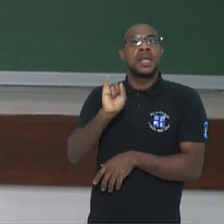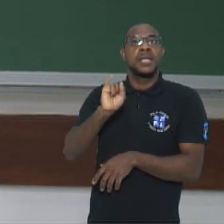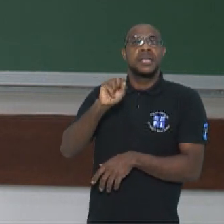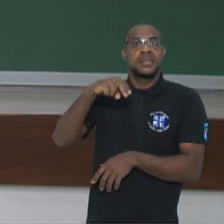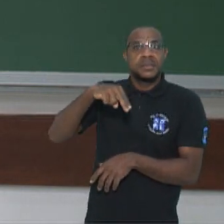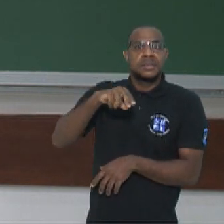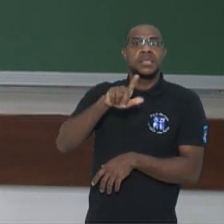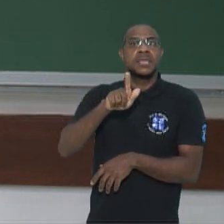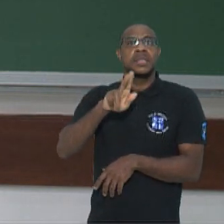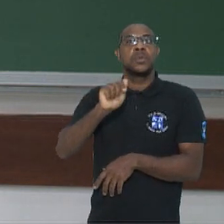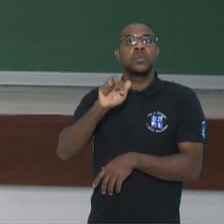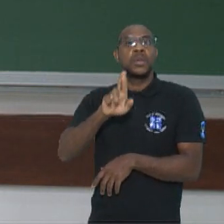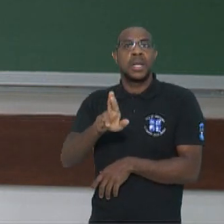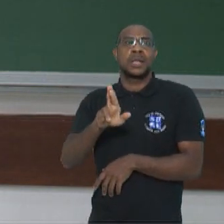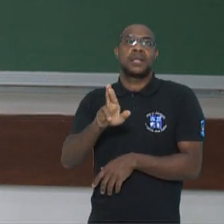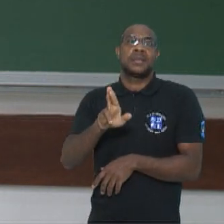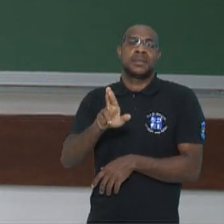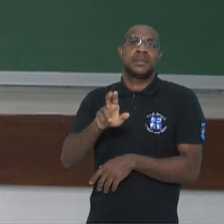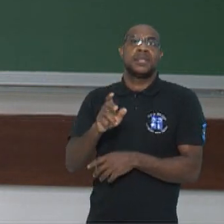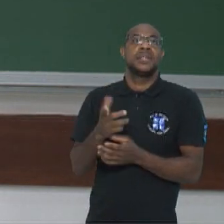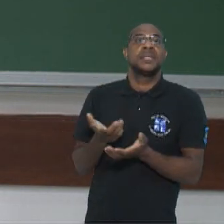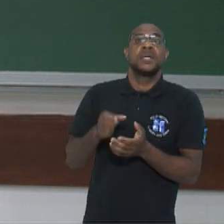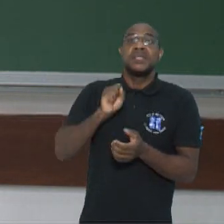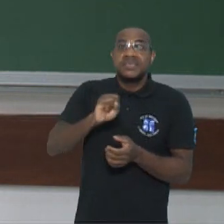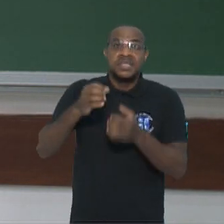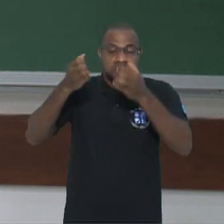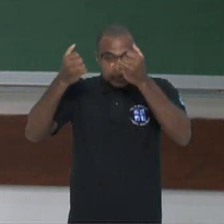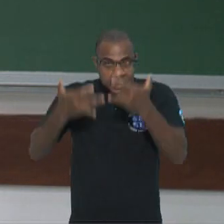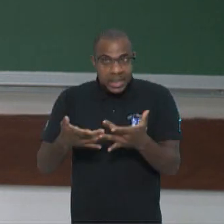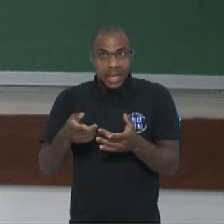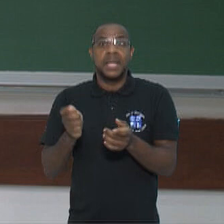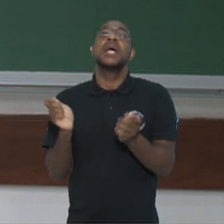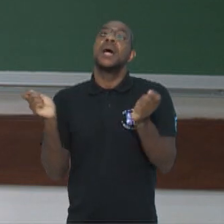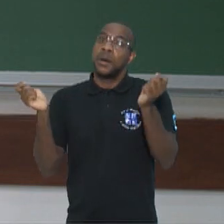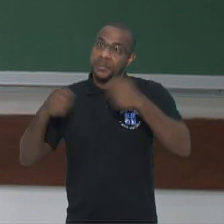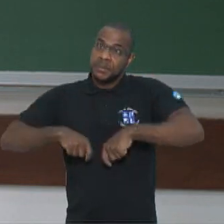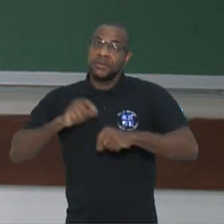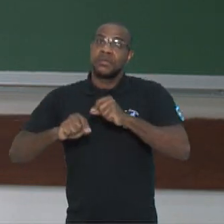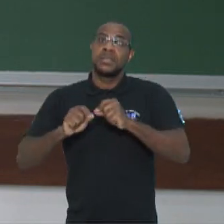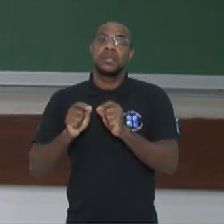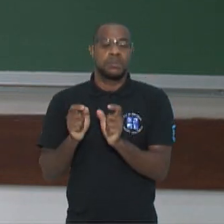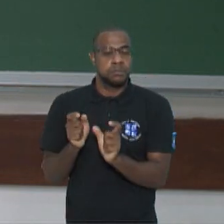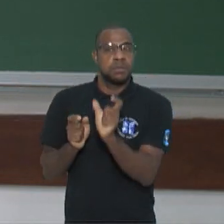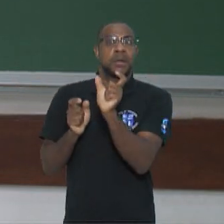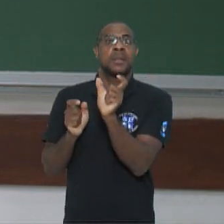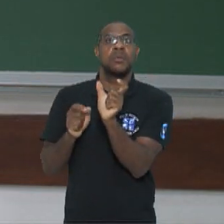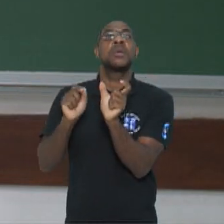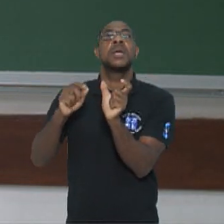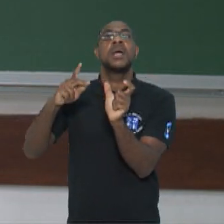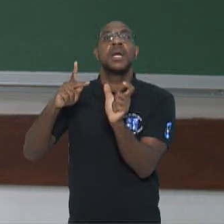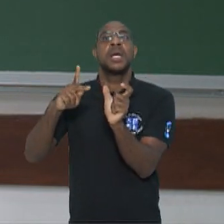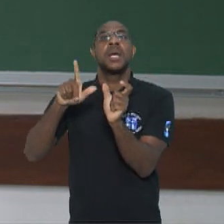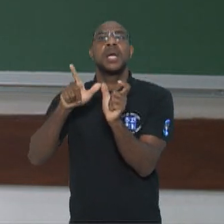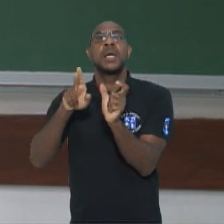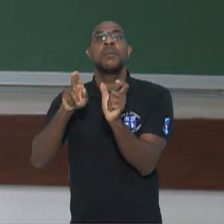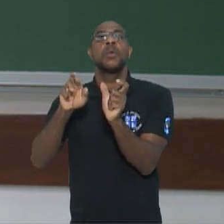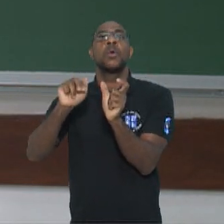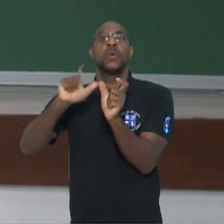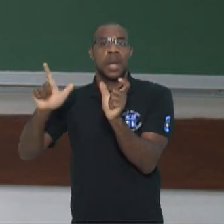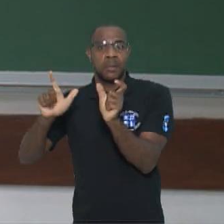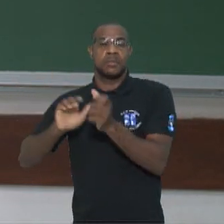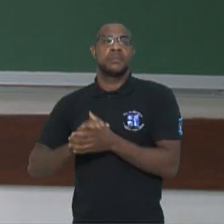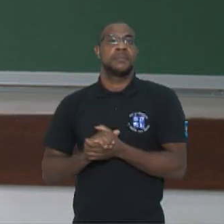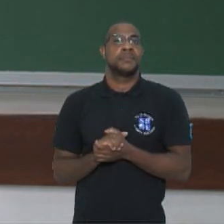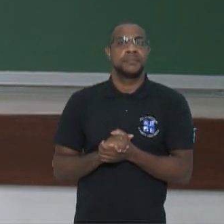a possibilidade de colocar no plural, então, concordando com esse especificador.